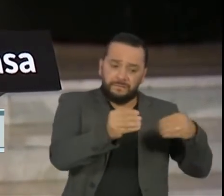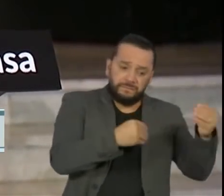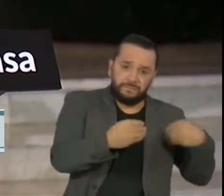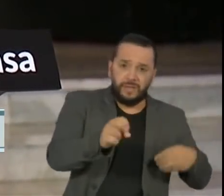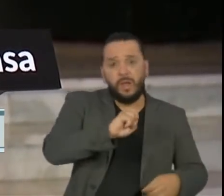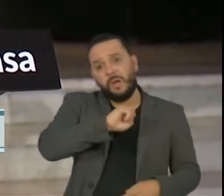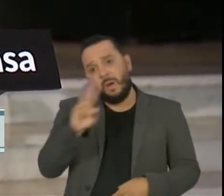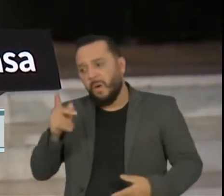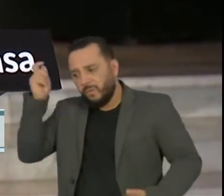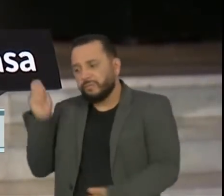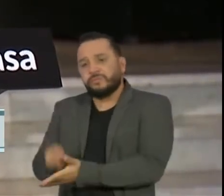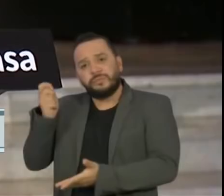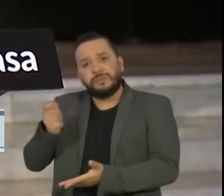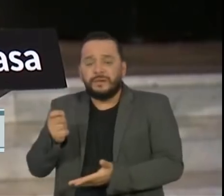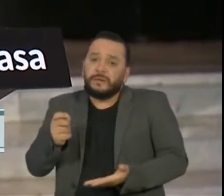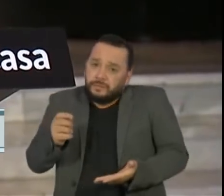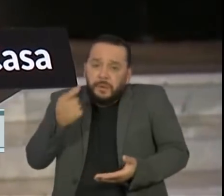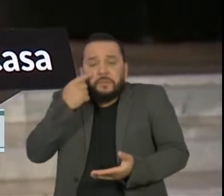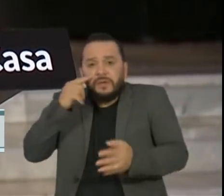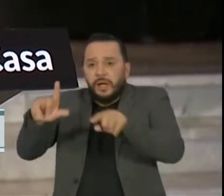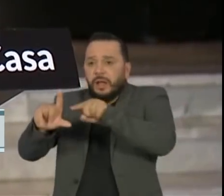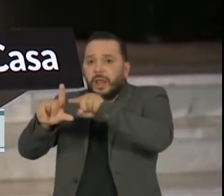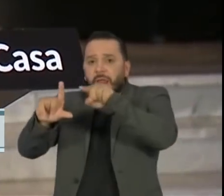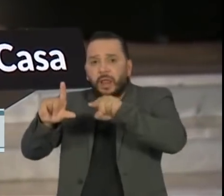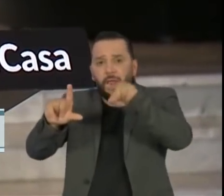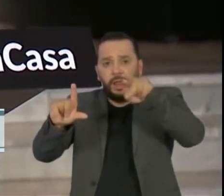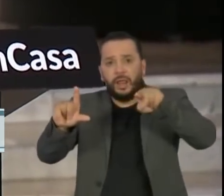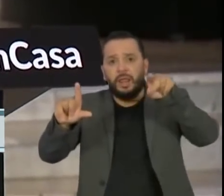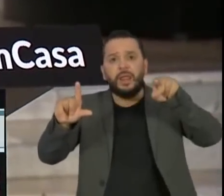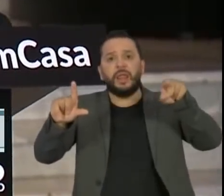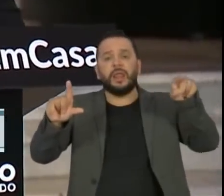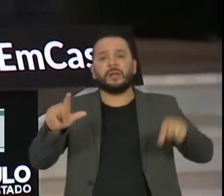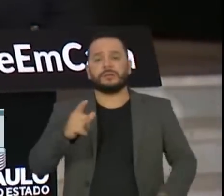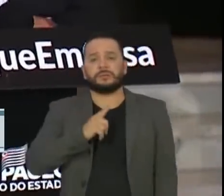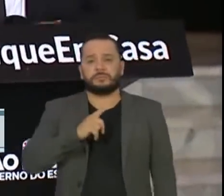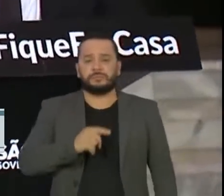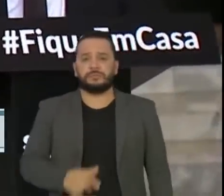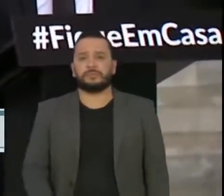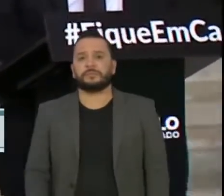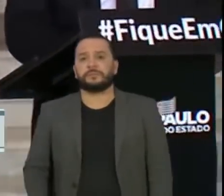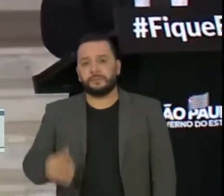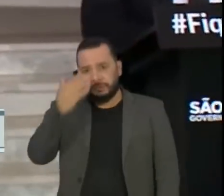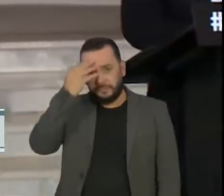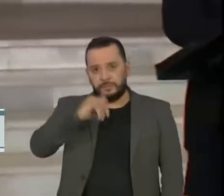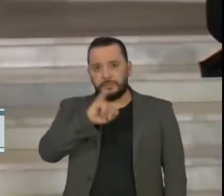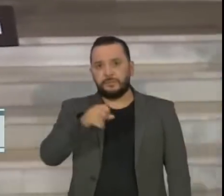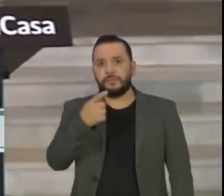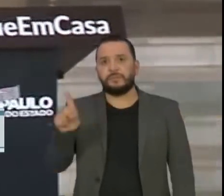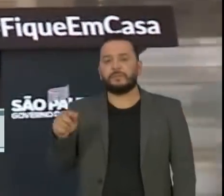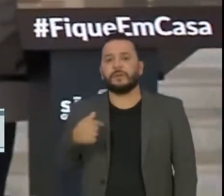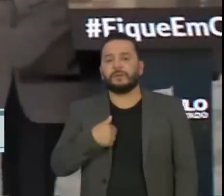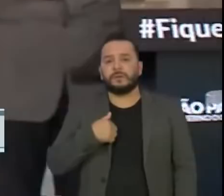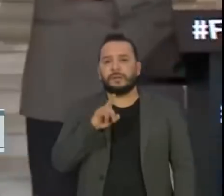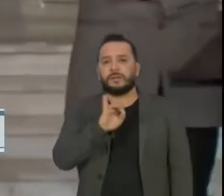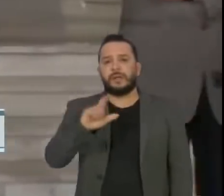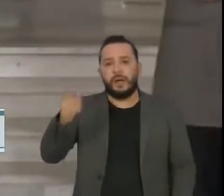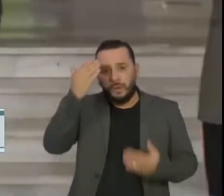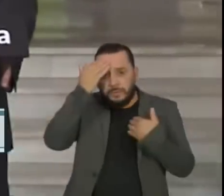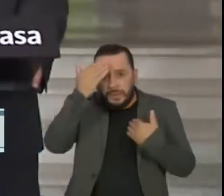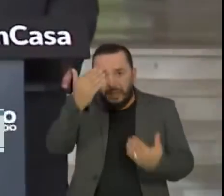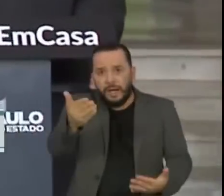implementado, caso os indicadores apontem para essas situações. Obrigado, João Gabardo. Muito obrigado, Daniel Lian, da Rádio Jovem